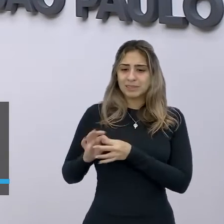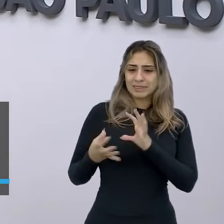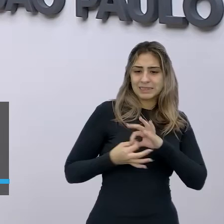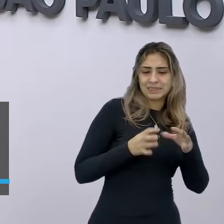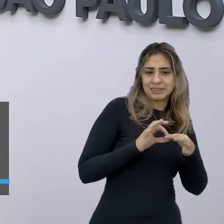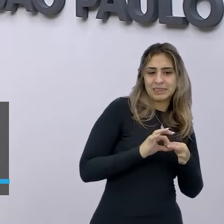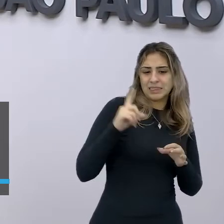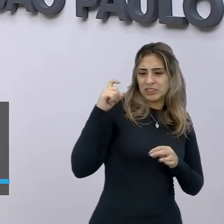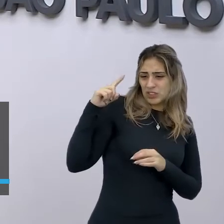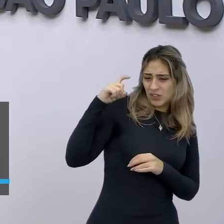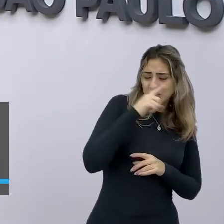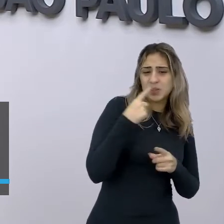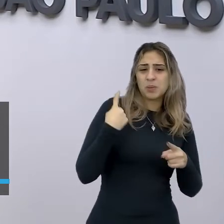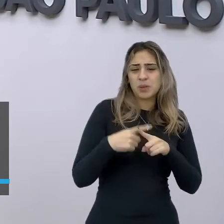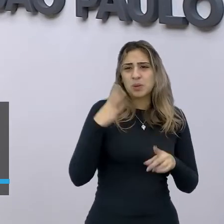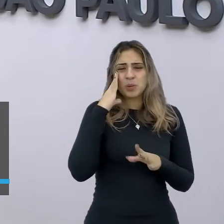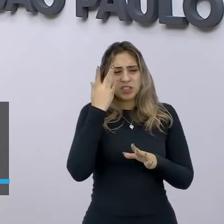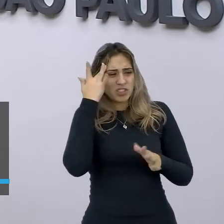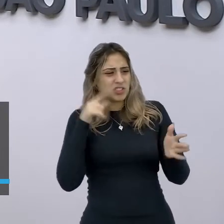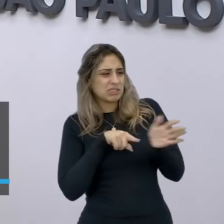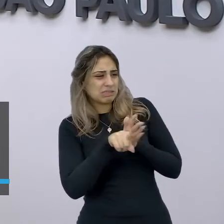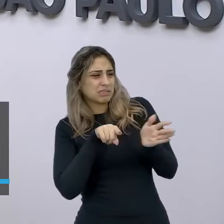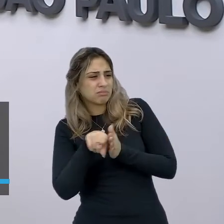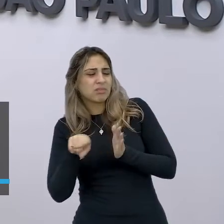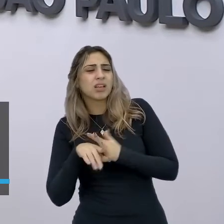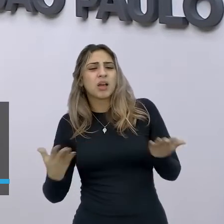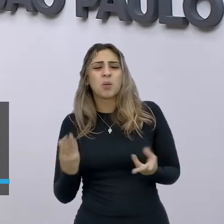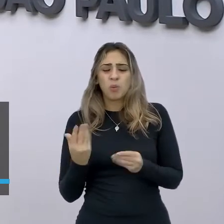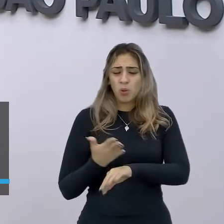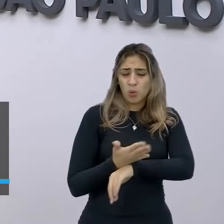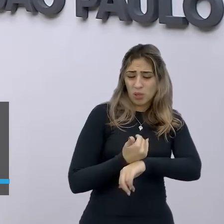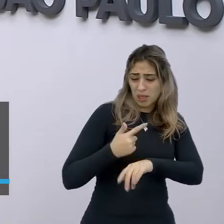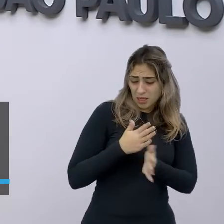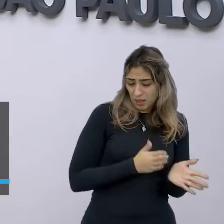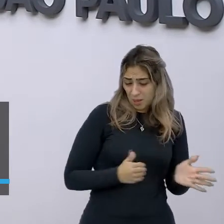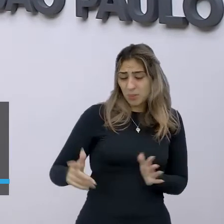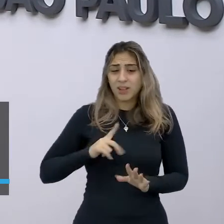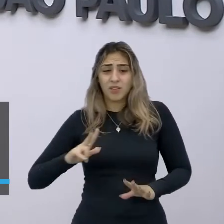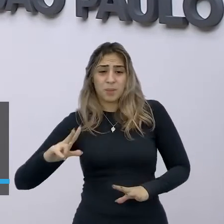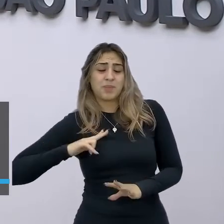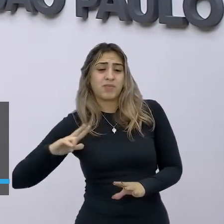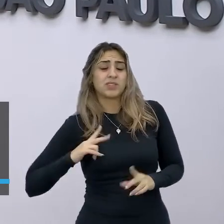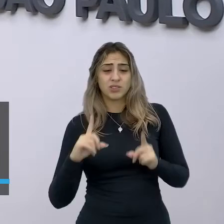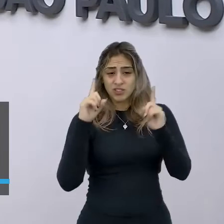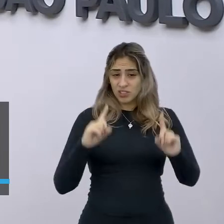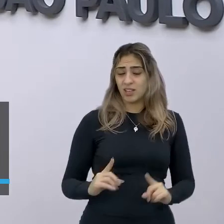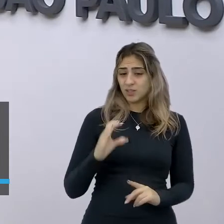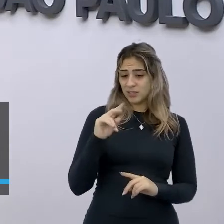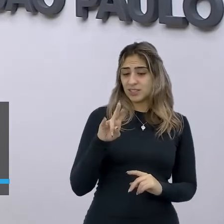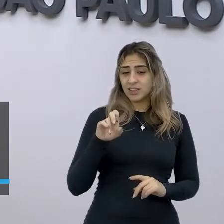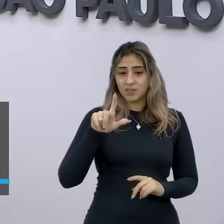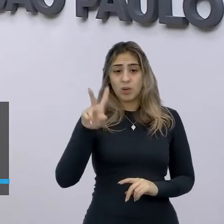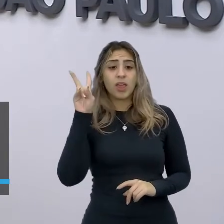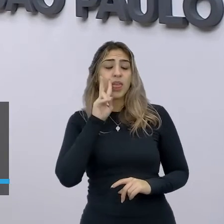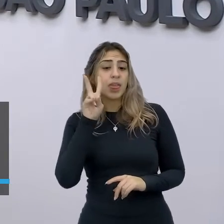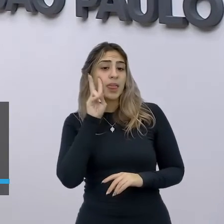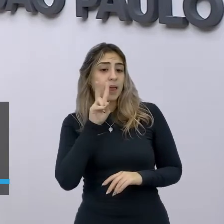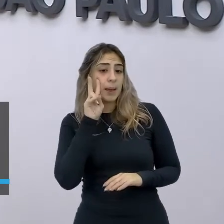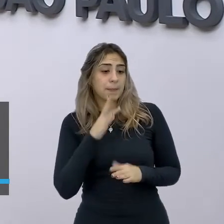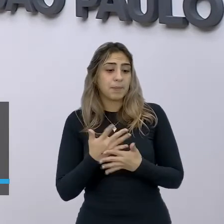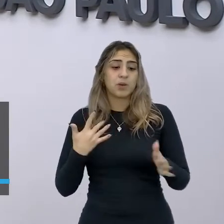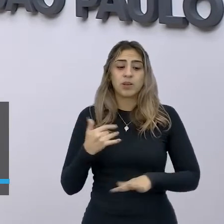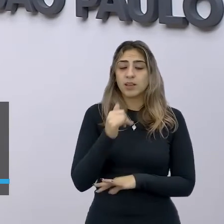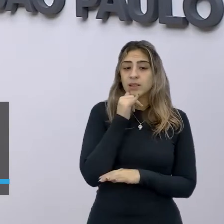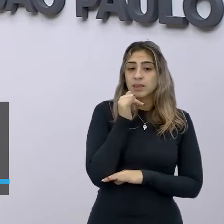até inclusive pelo fato de que durante muito tempo houve essa privação de direitos civis, né? Lembrando,